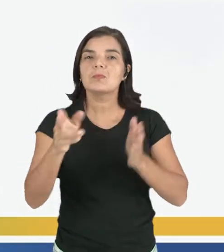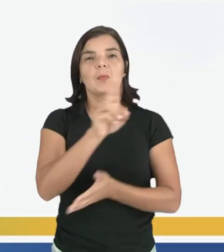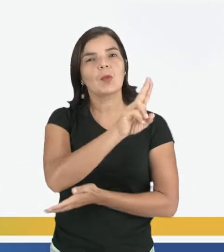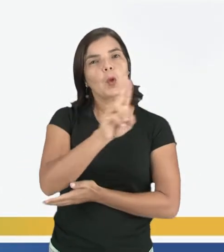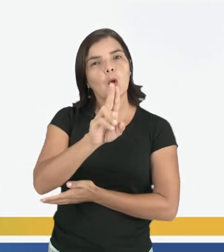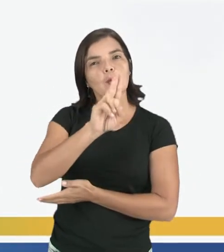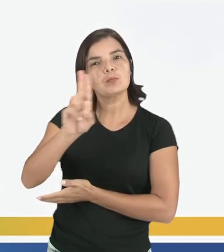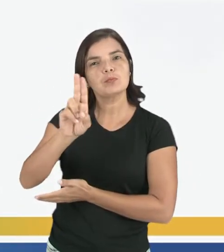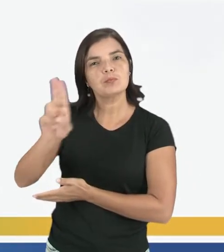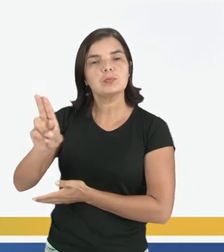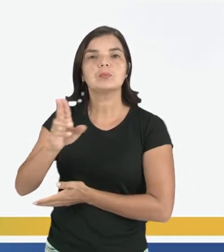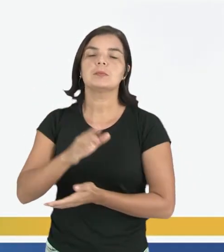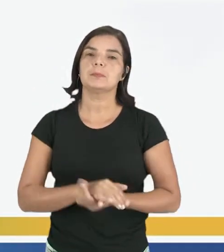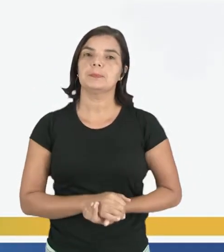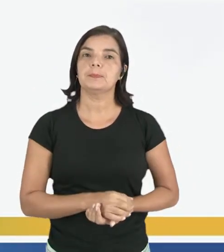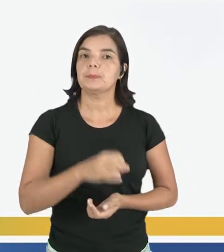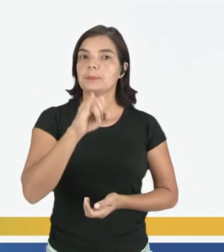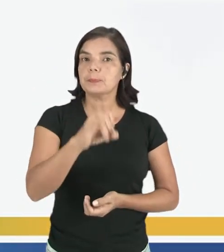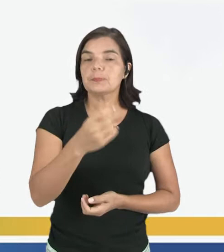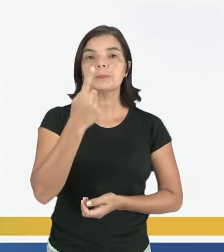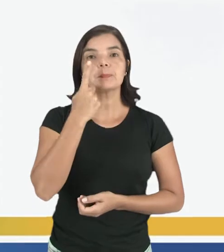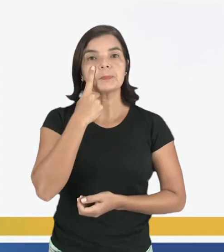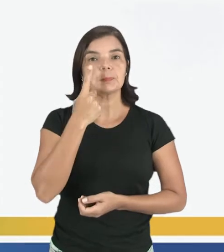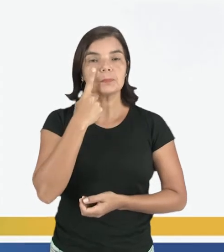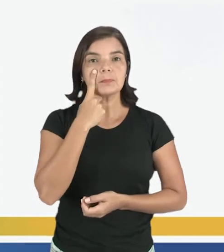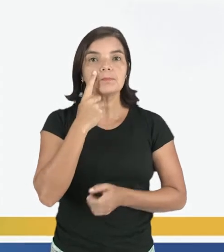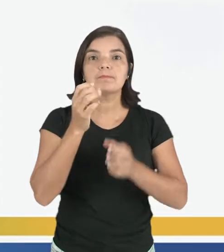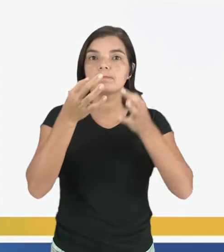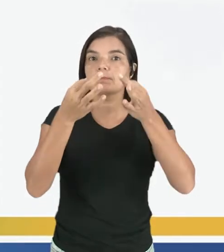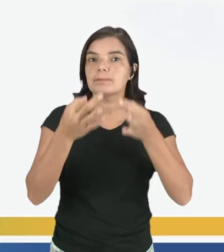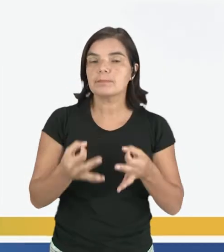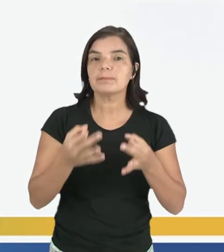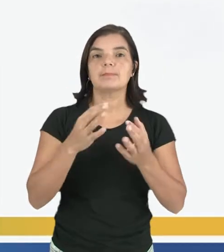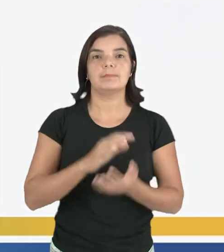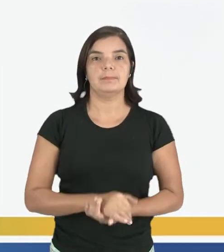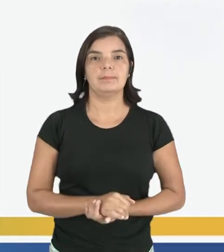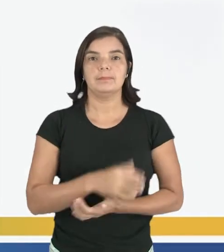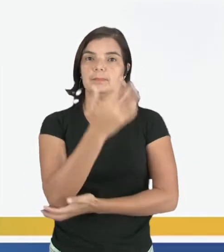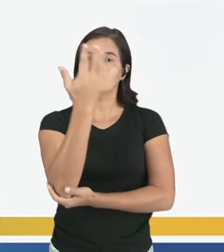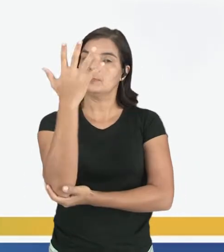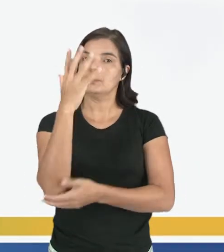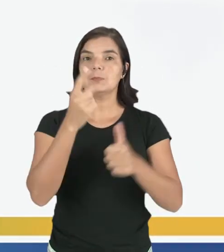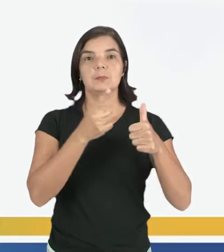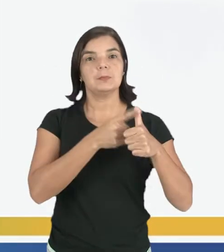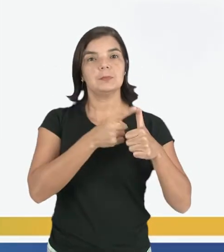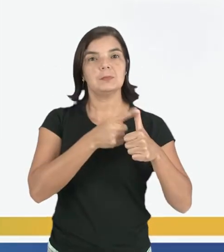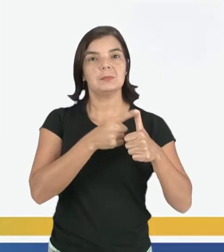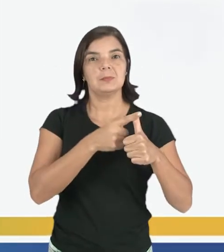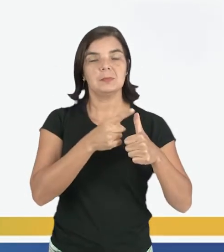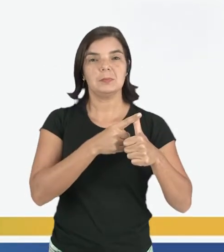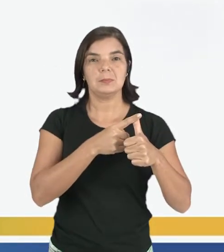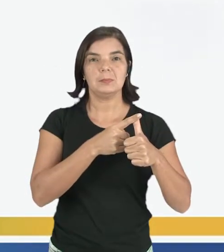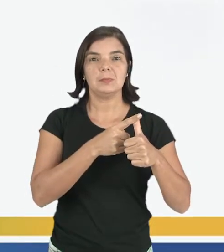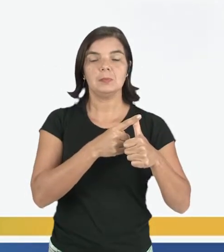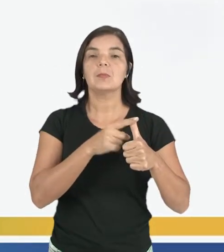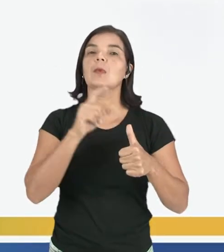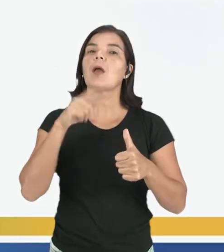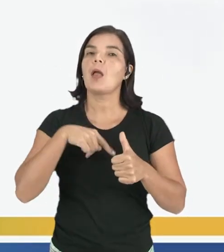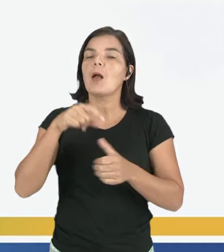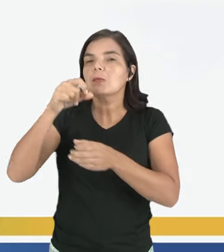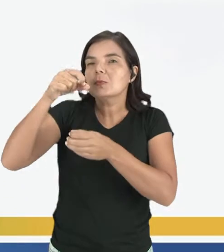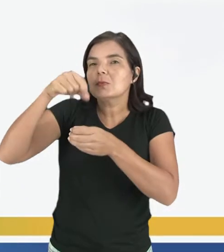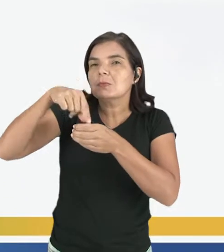por fases. Então, se vocês observarem bem, a primeira delas há uma